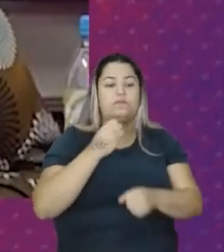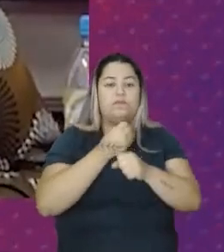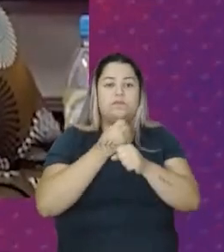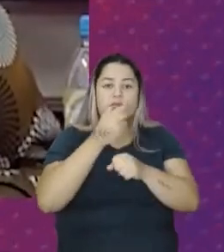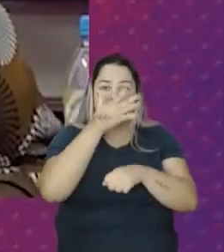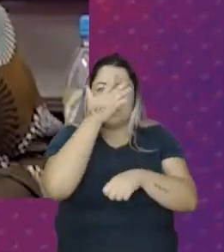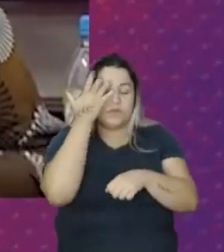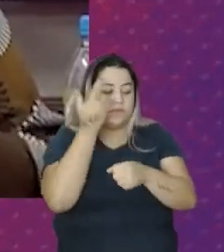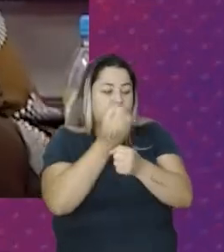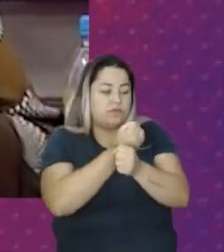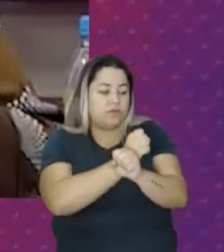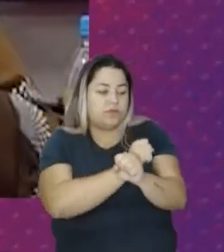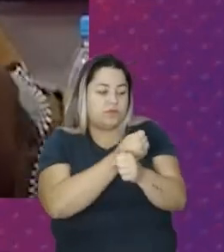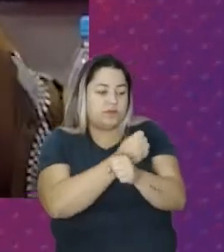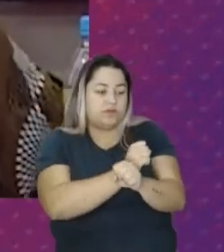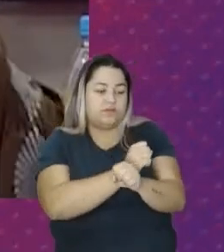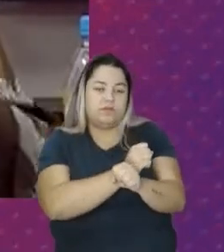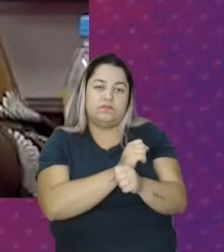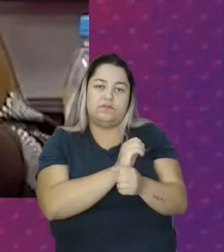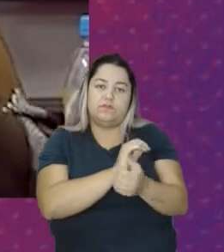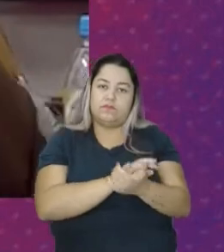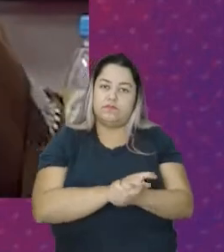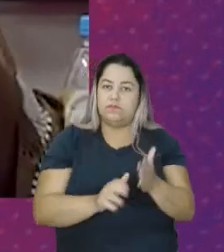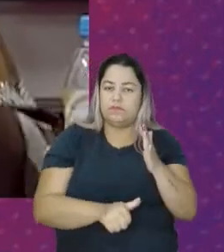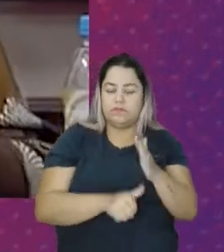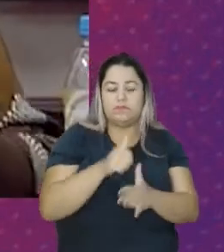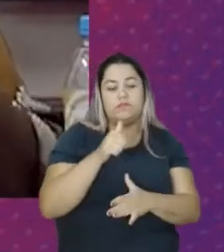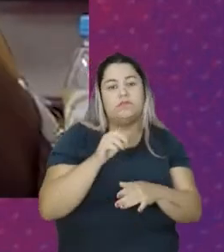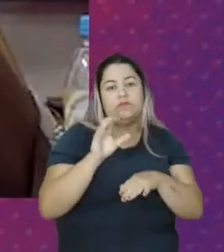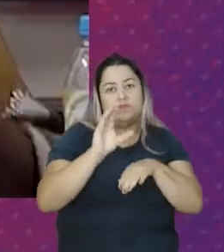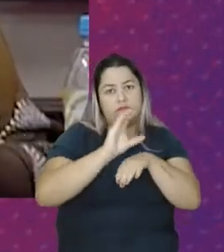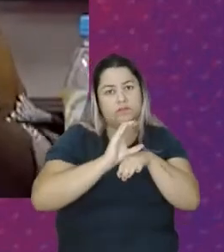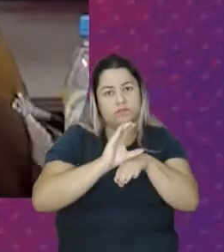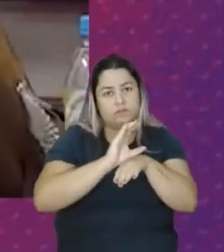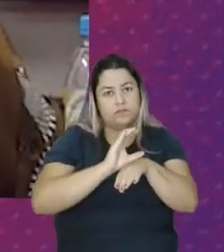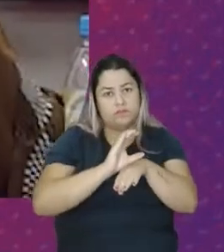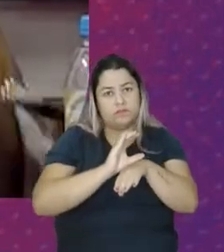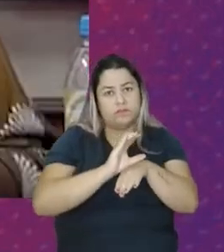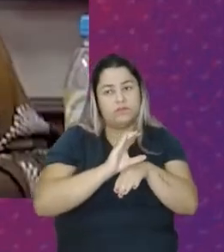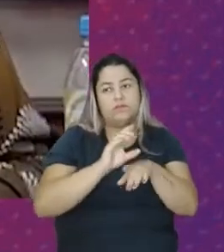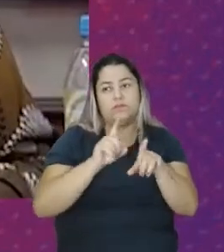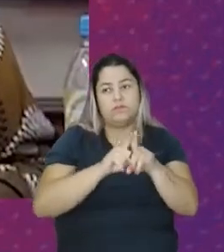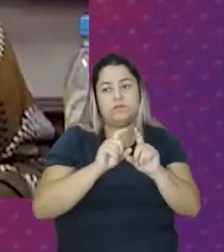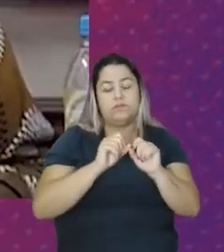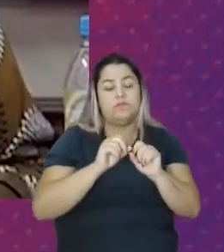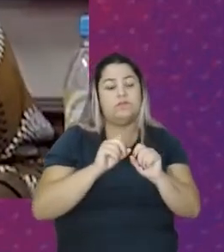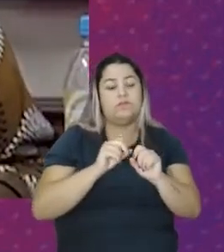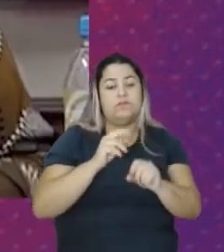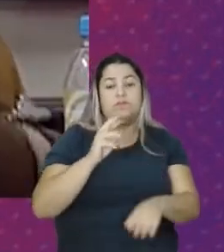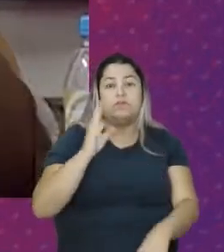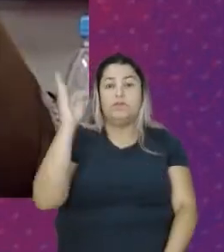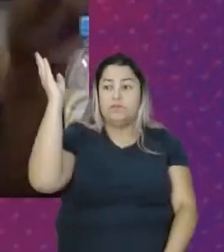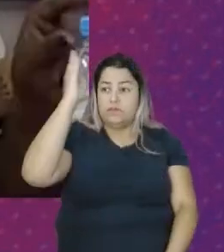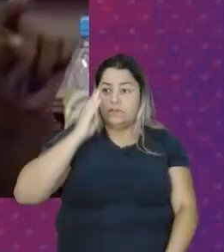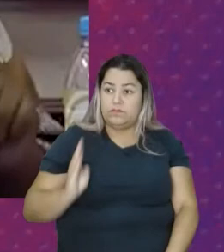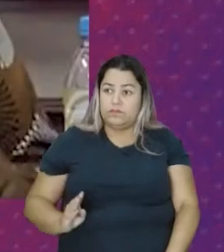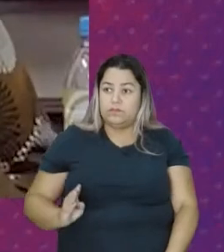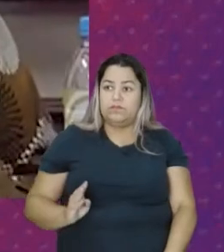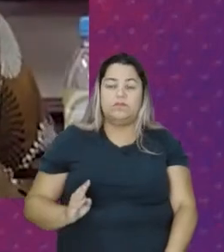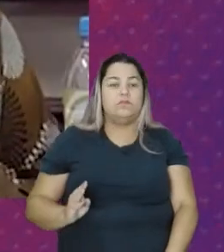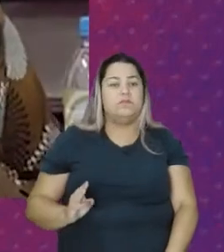escravizadores. E a primeira Constituição da República Brasileira, ela também